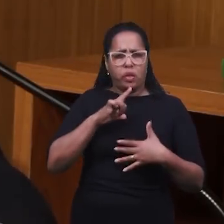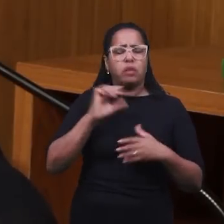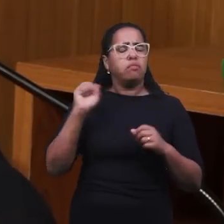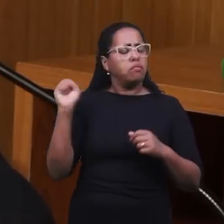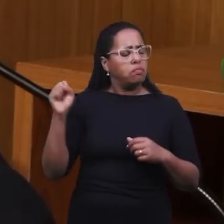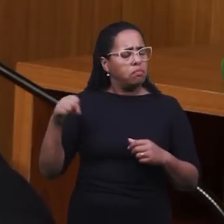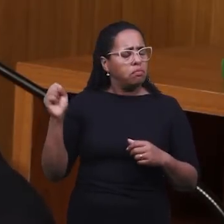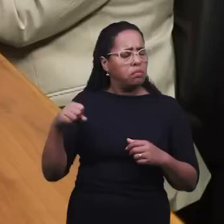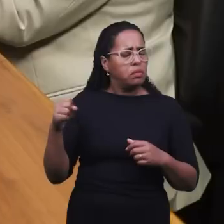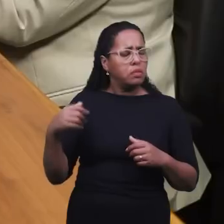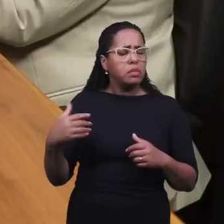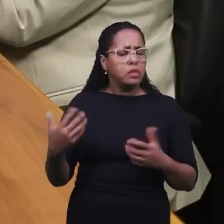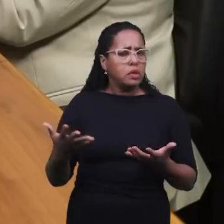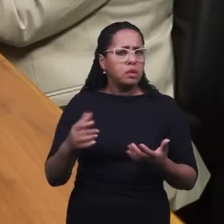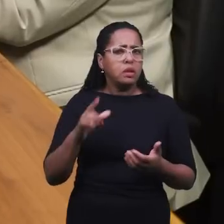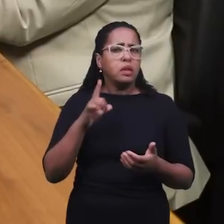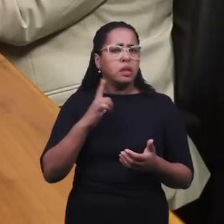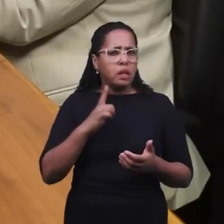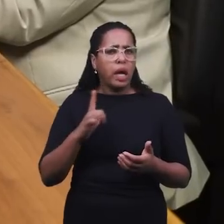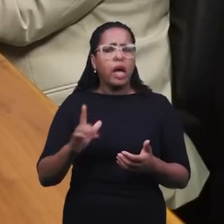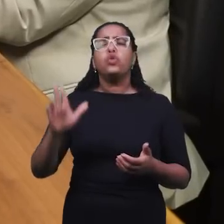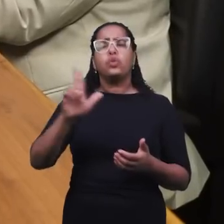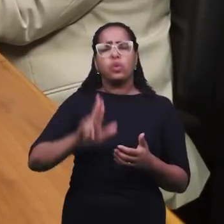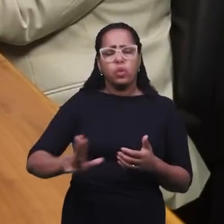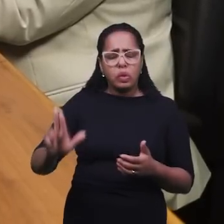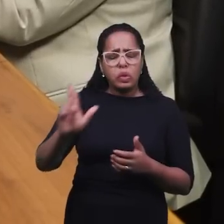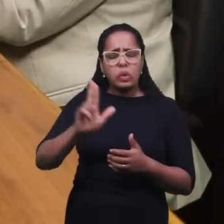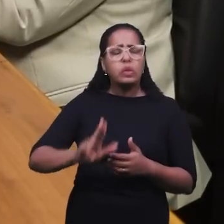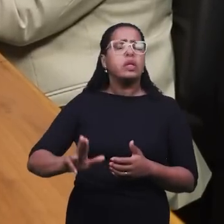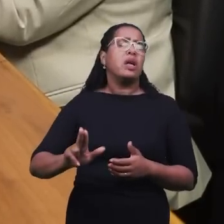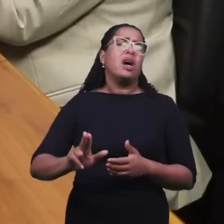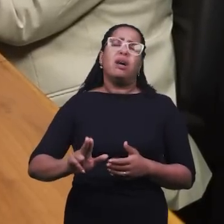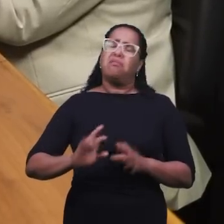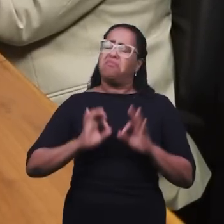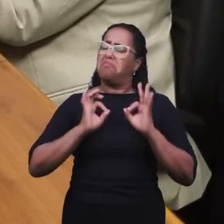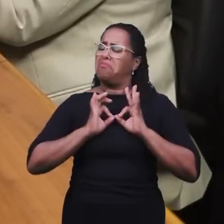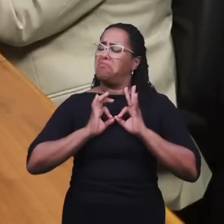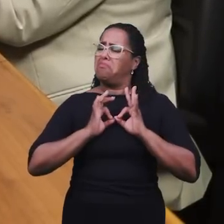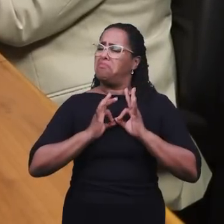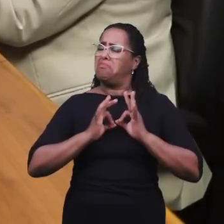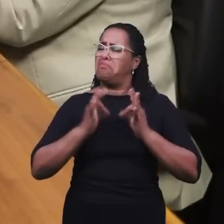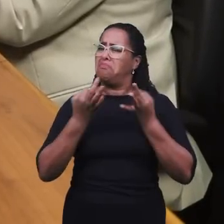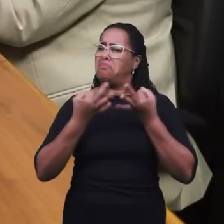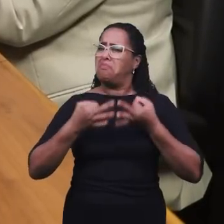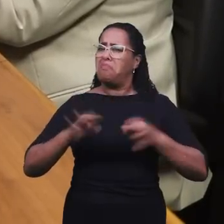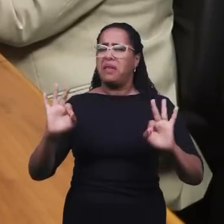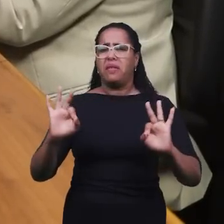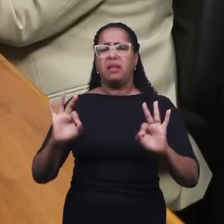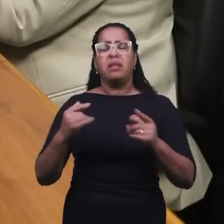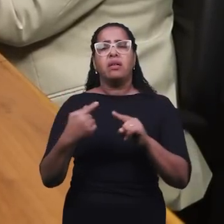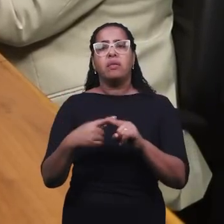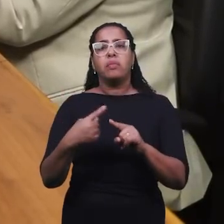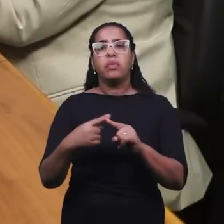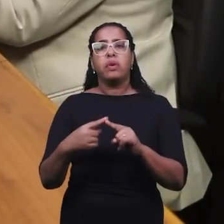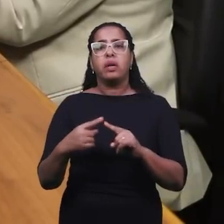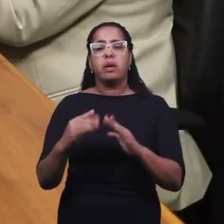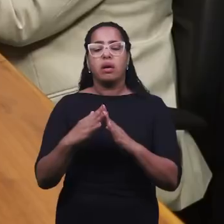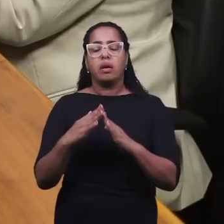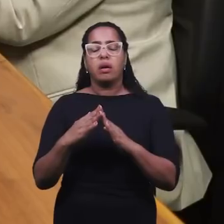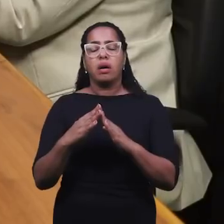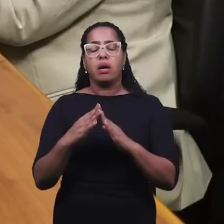função, essa é uma função para varões. As irmãs têm outras